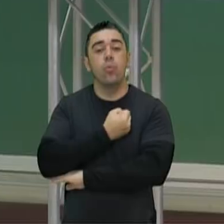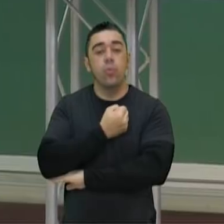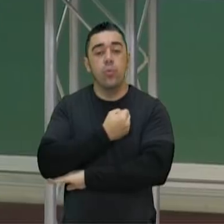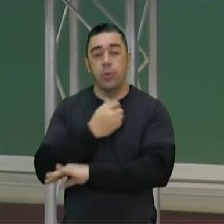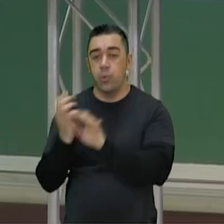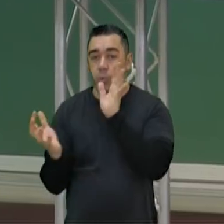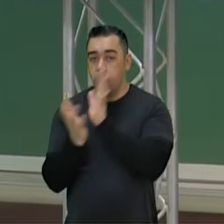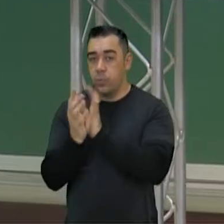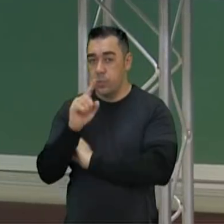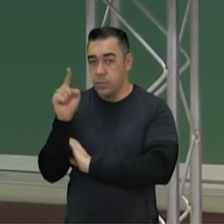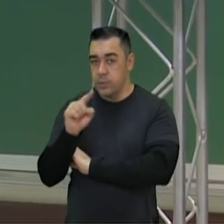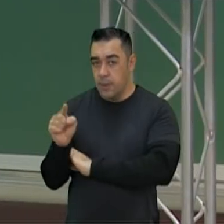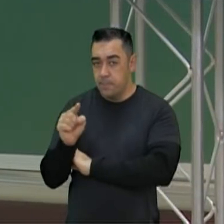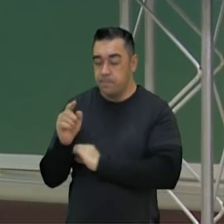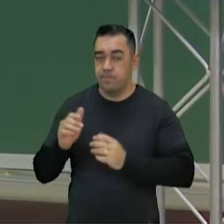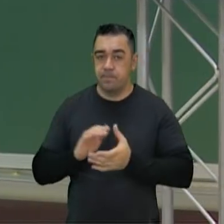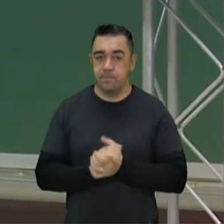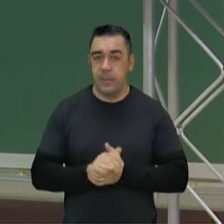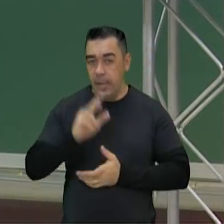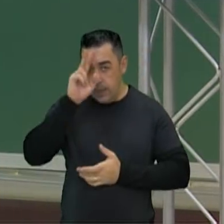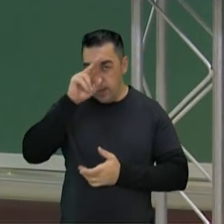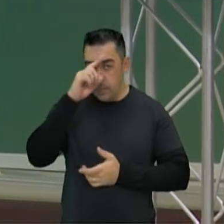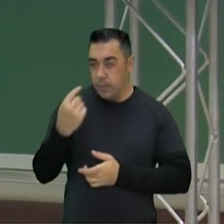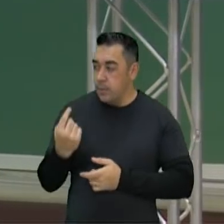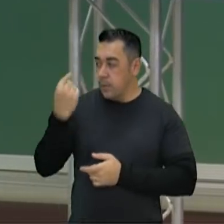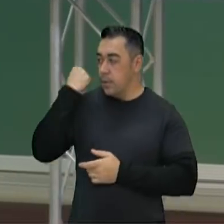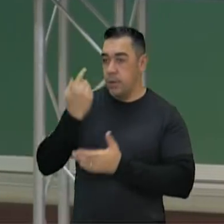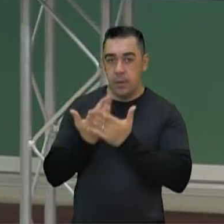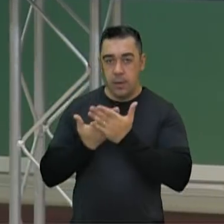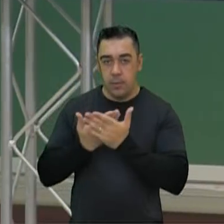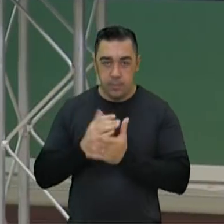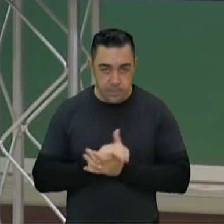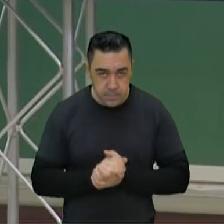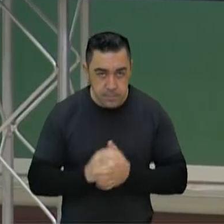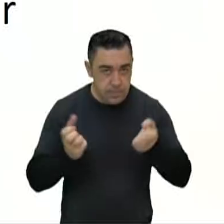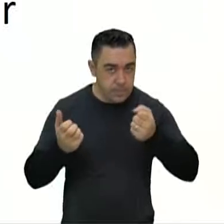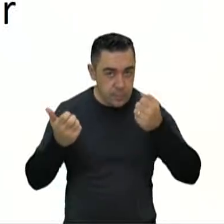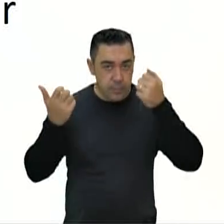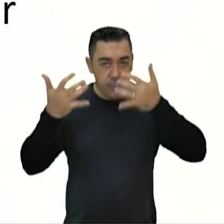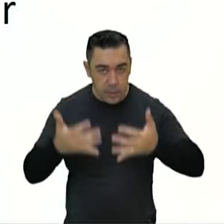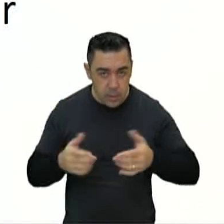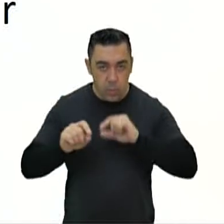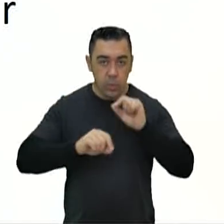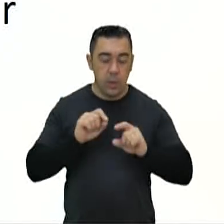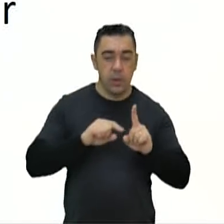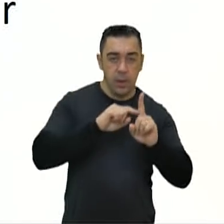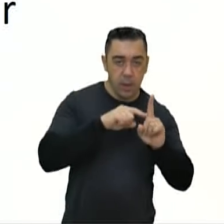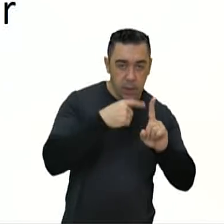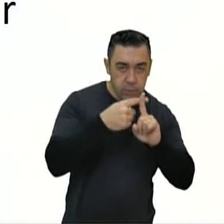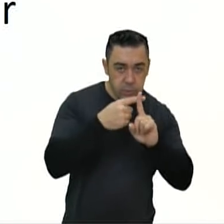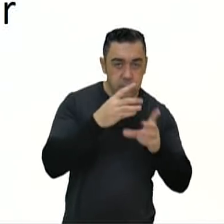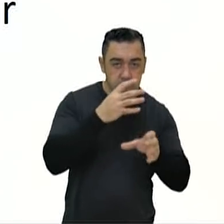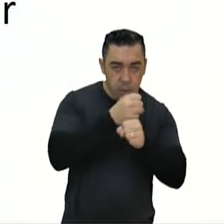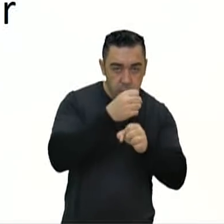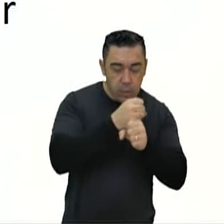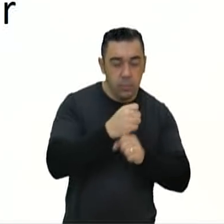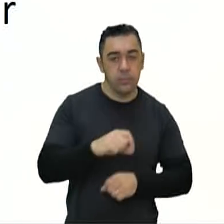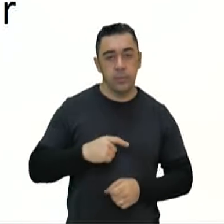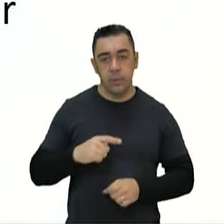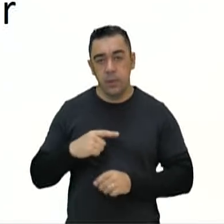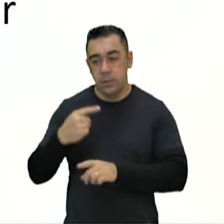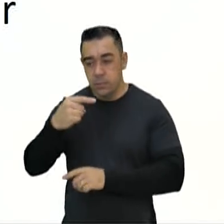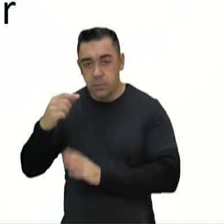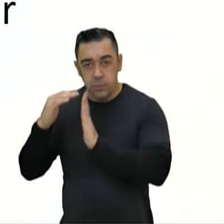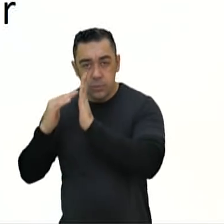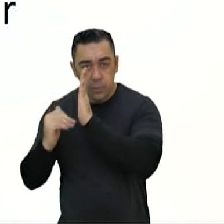inteiros. Relembrando a aula anterior, onde falamos sobre adição de números inteiros,